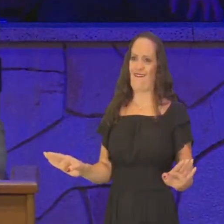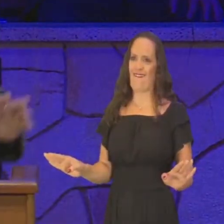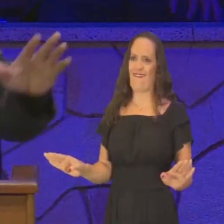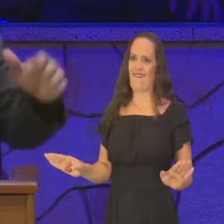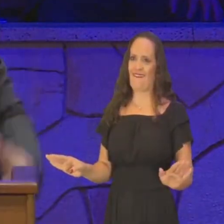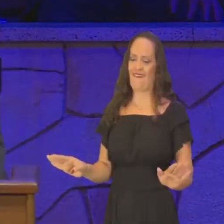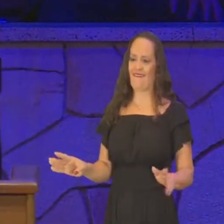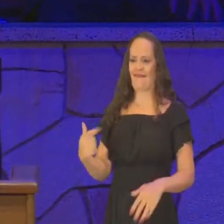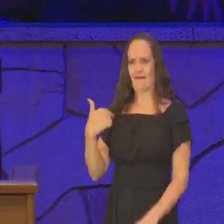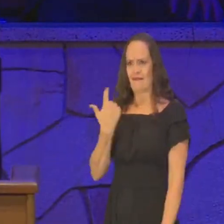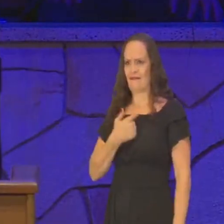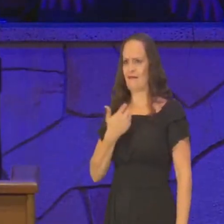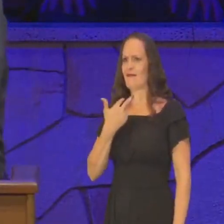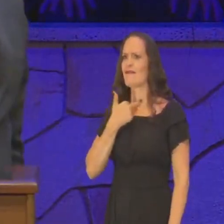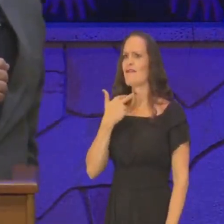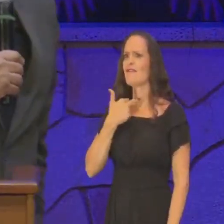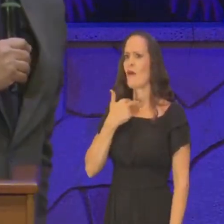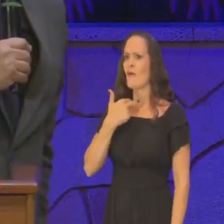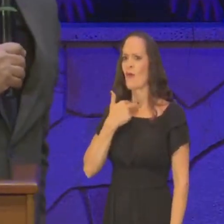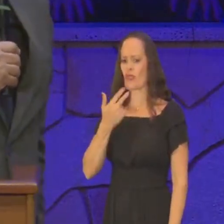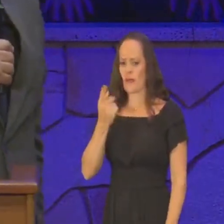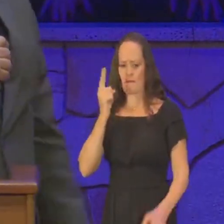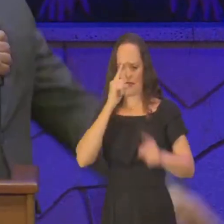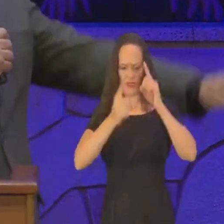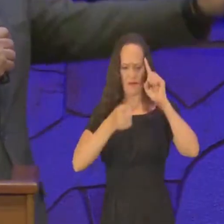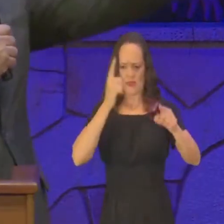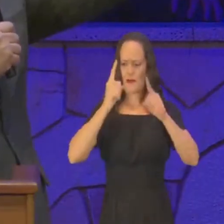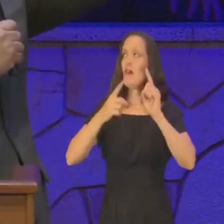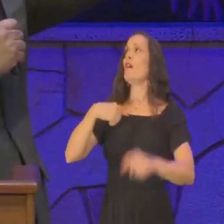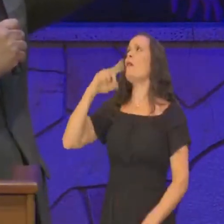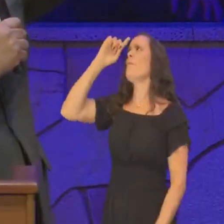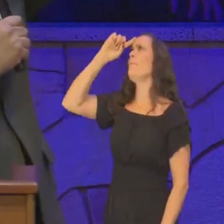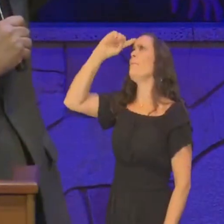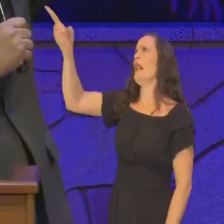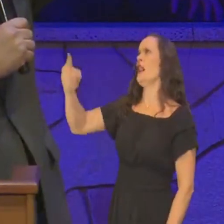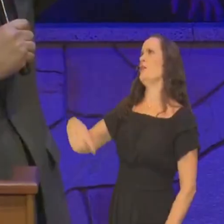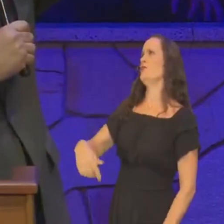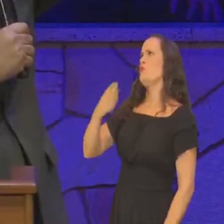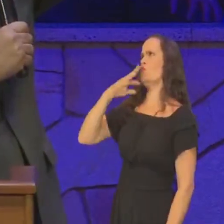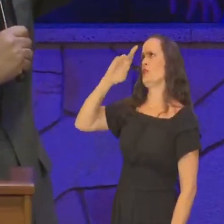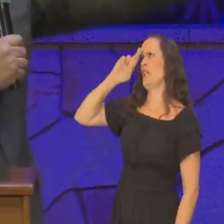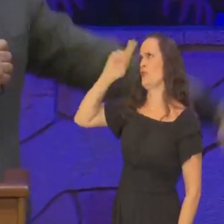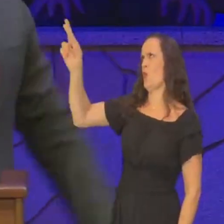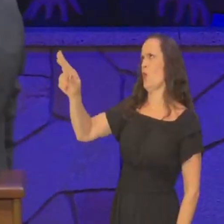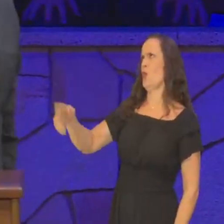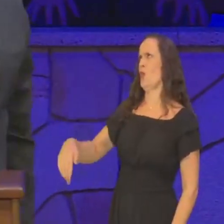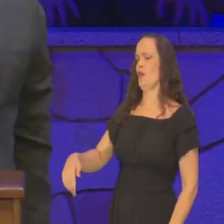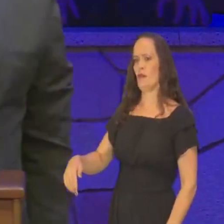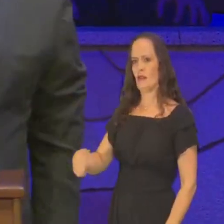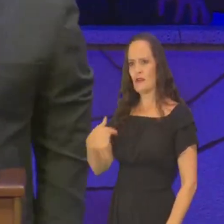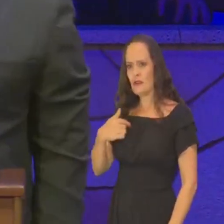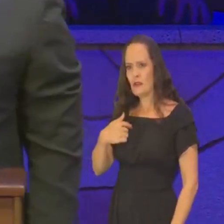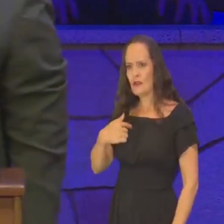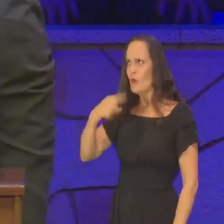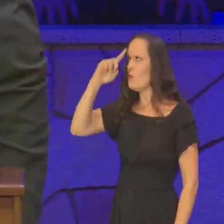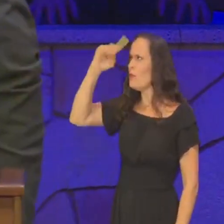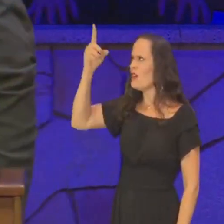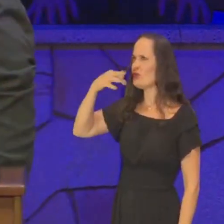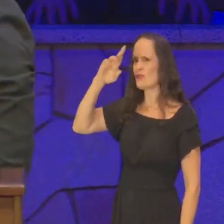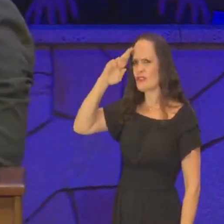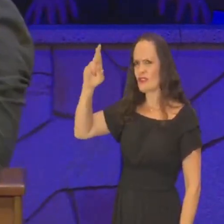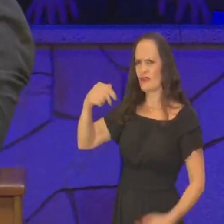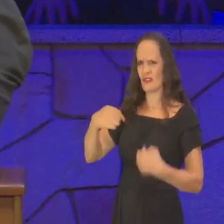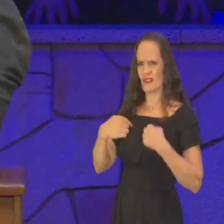Não podemos determinar, pessoas que querem determinar a Deus. Eu determino o Senhor, como se Deus fosse um servo